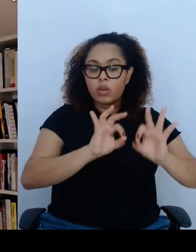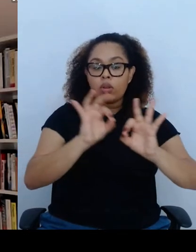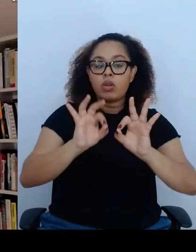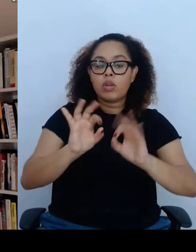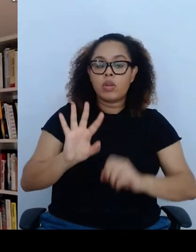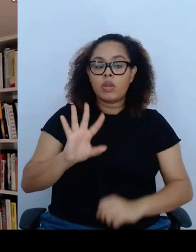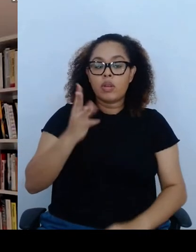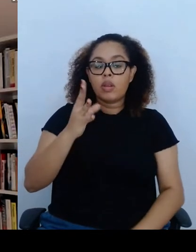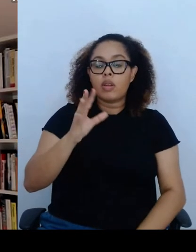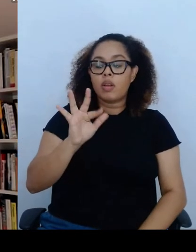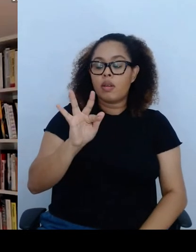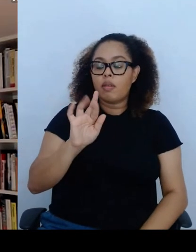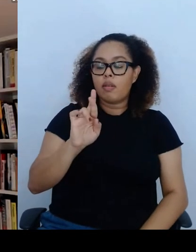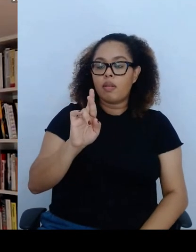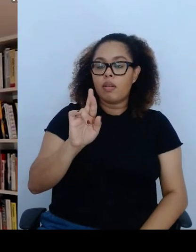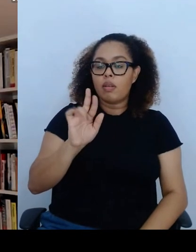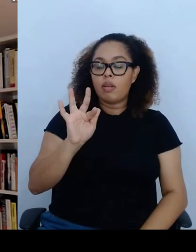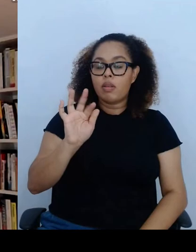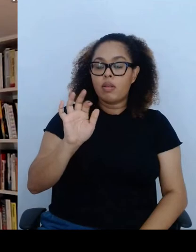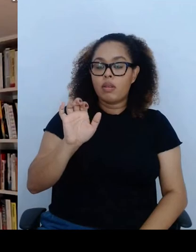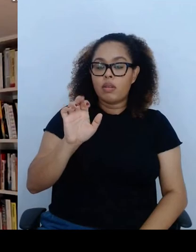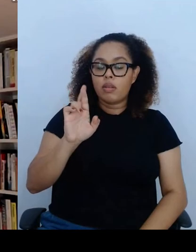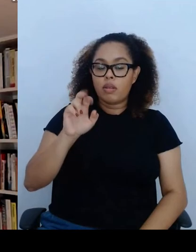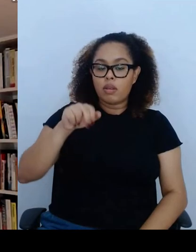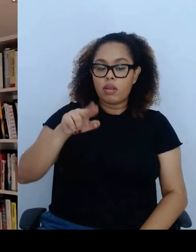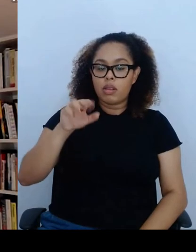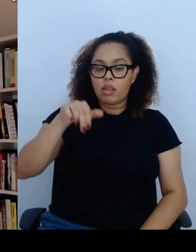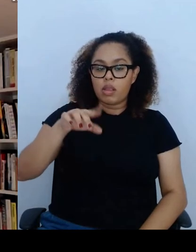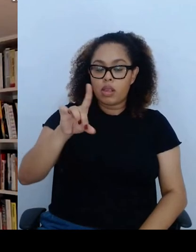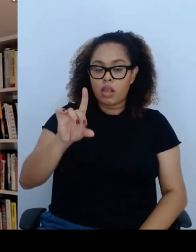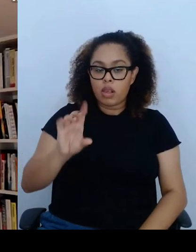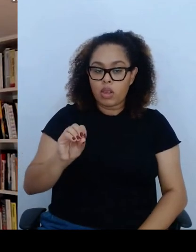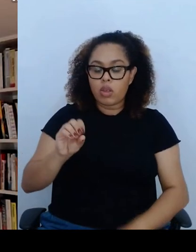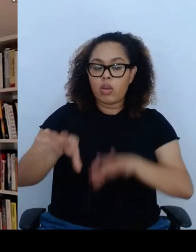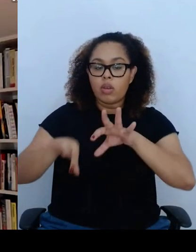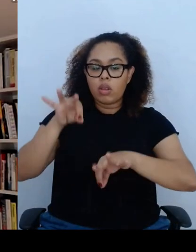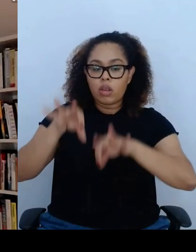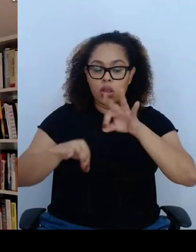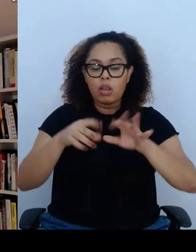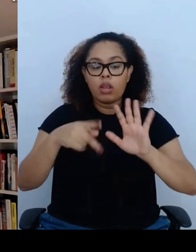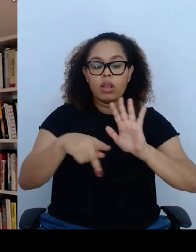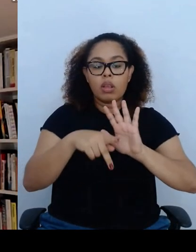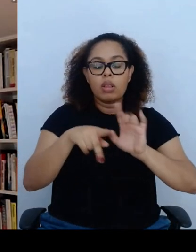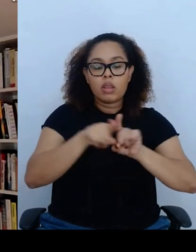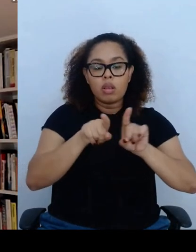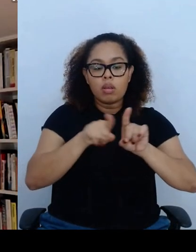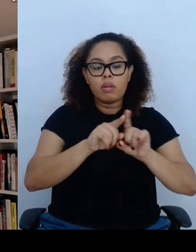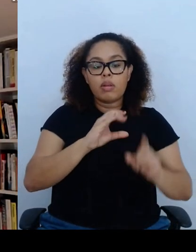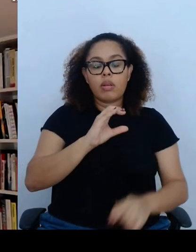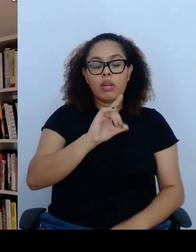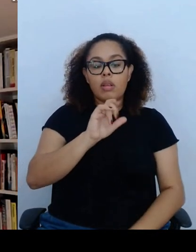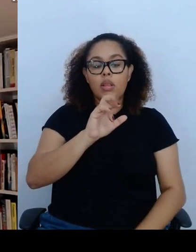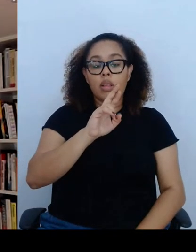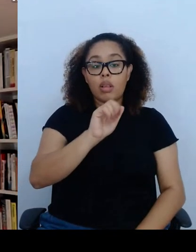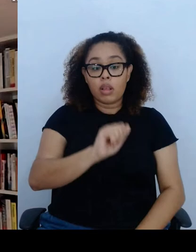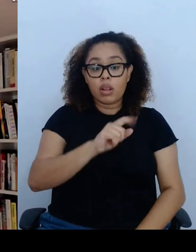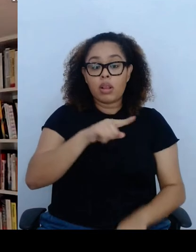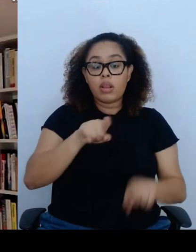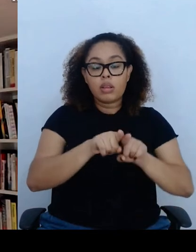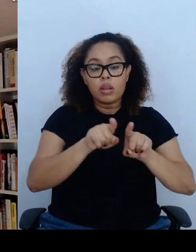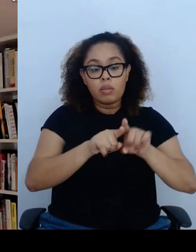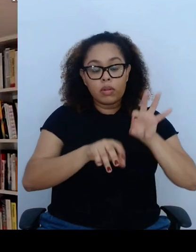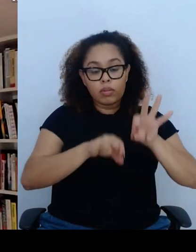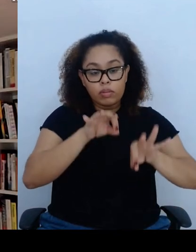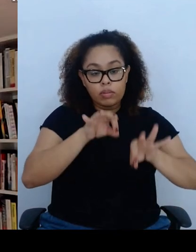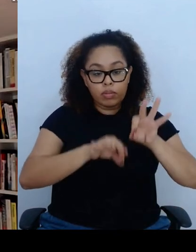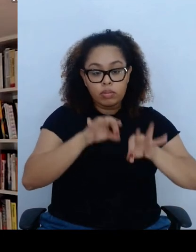livra Fernando oliva curador e a Laura cosendei curadora assistente Quero agradecer também os